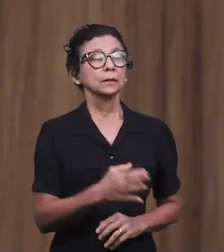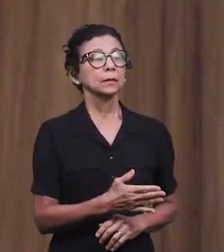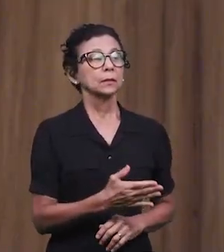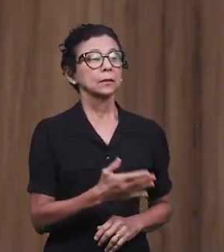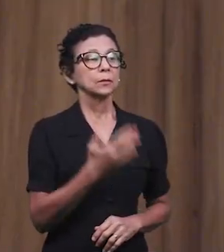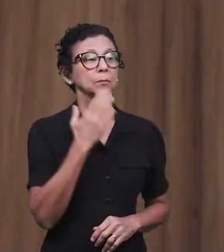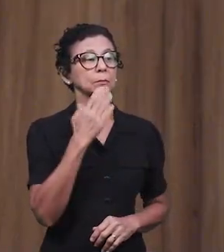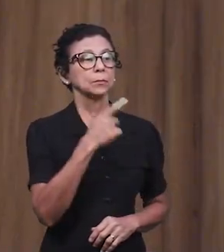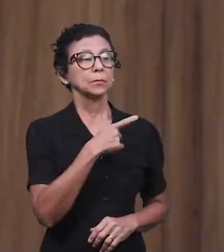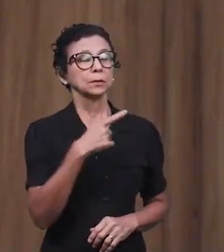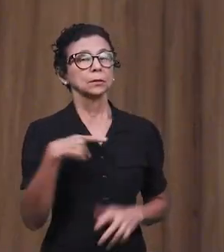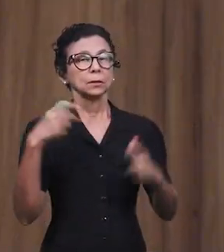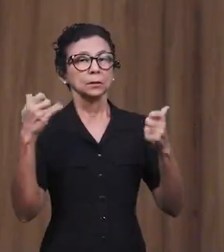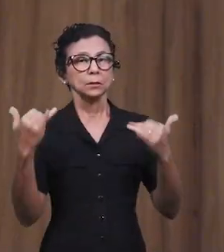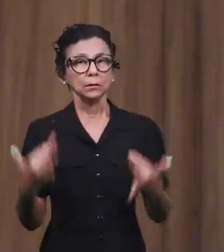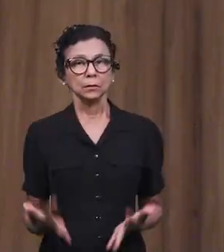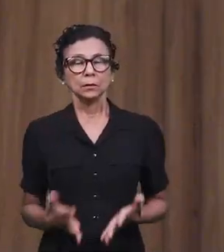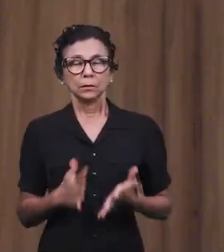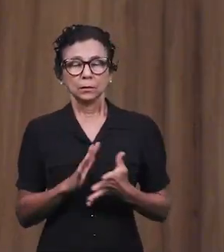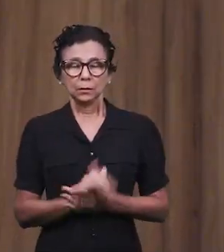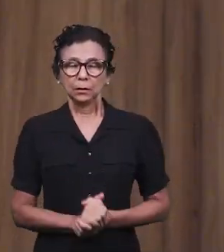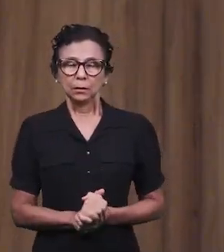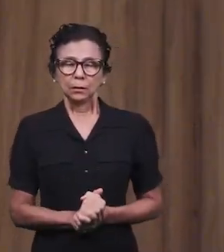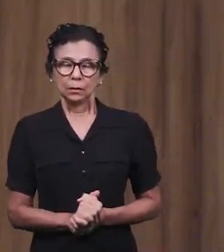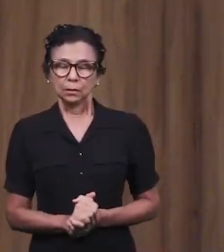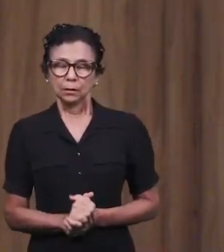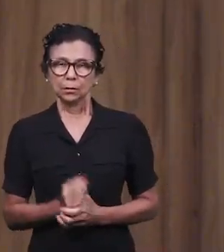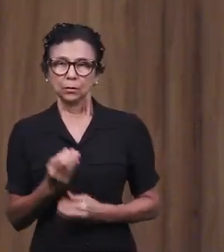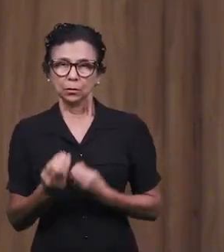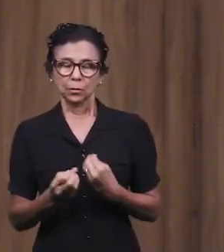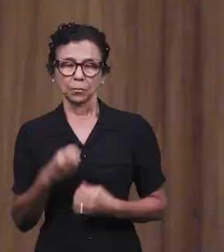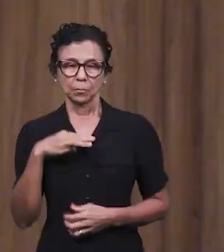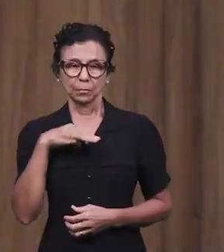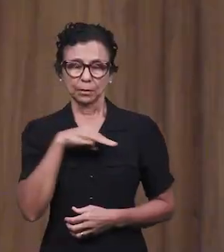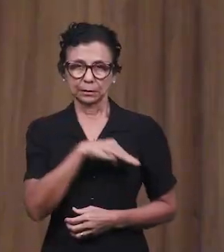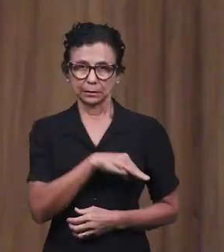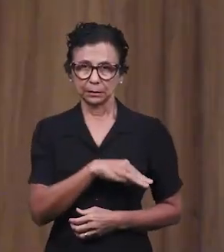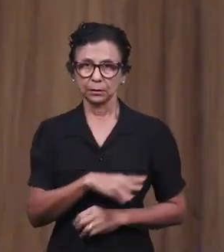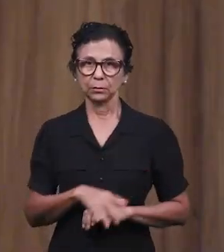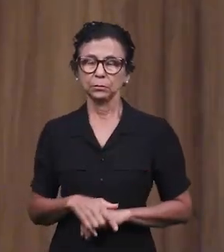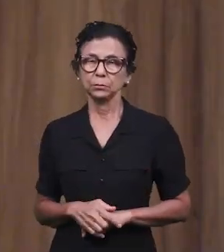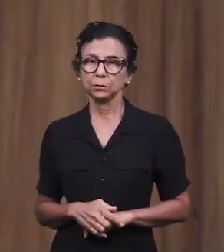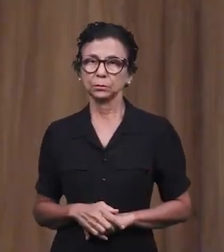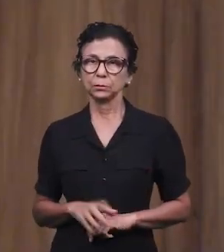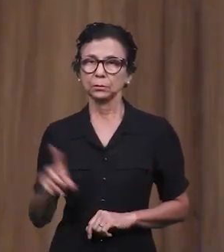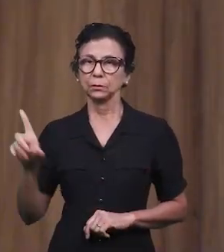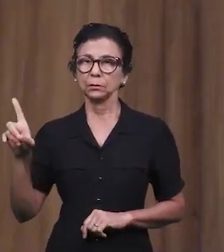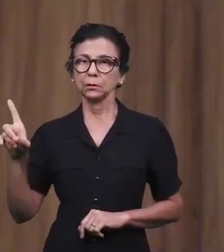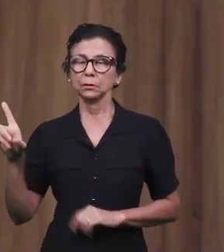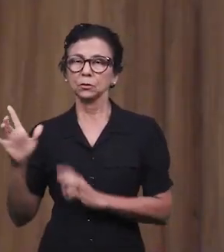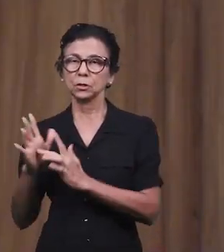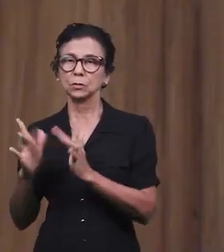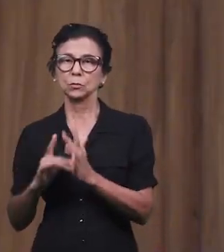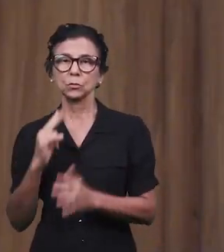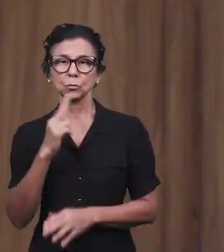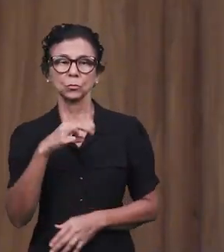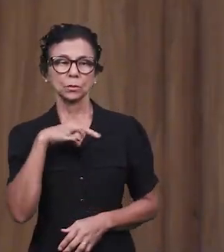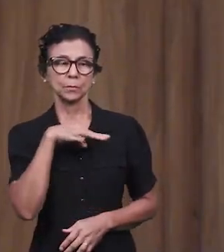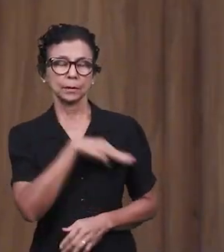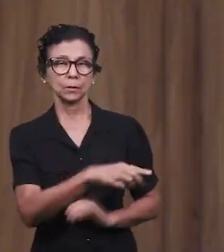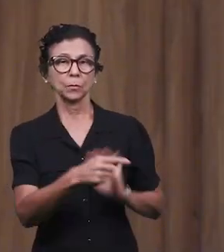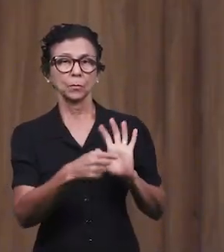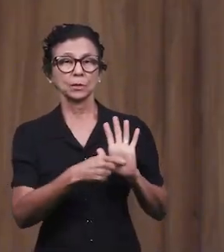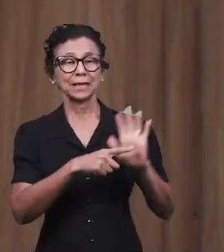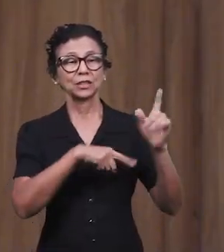a genealogia, como que Mateus ele é usado pelo Senhor para mostrar a genealogia